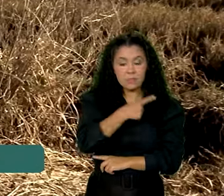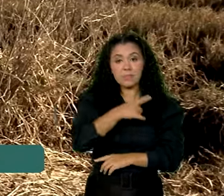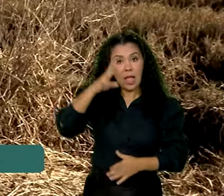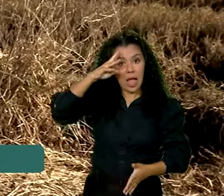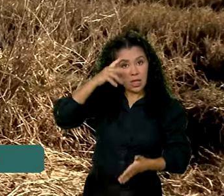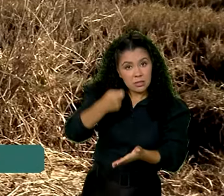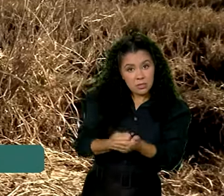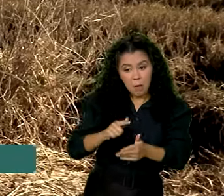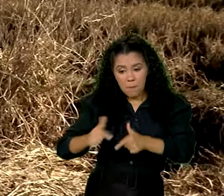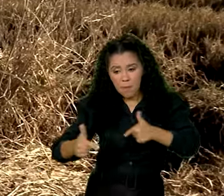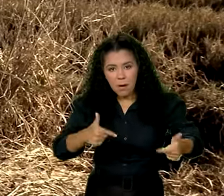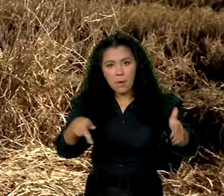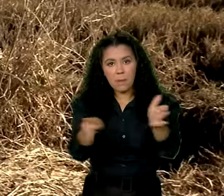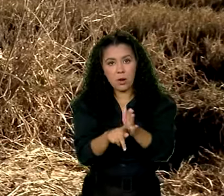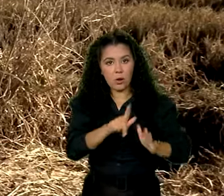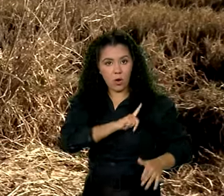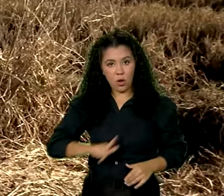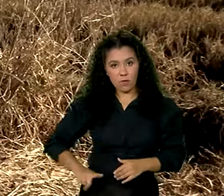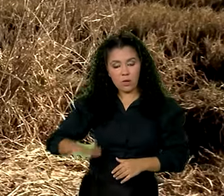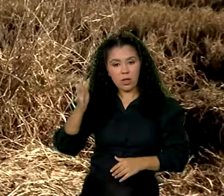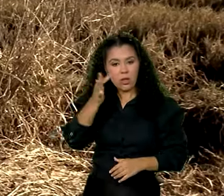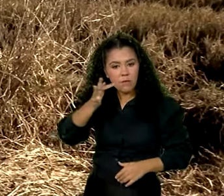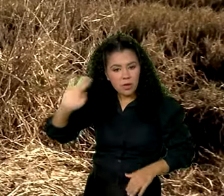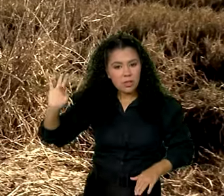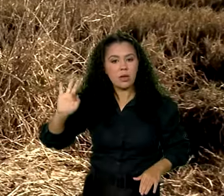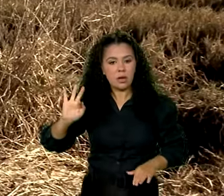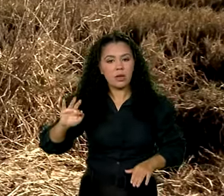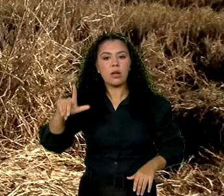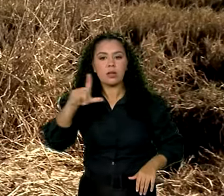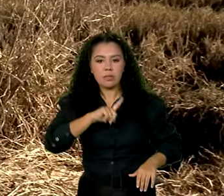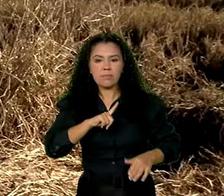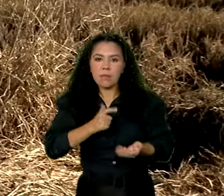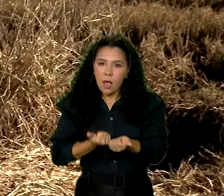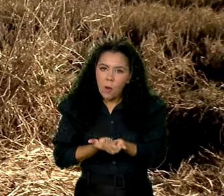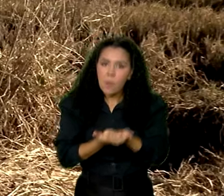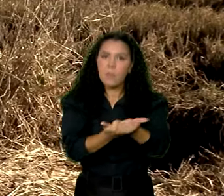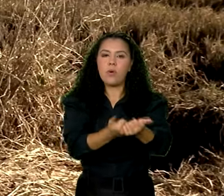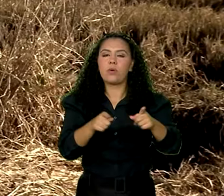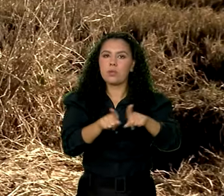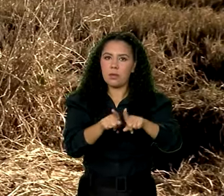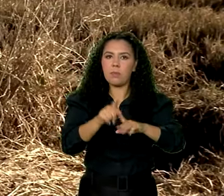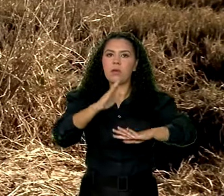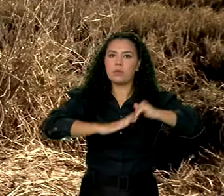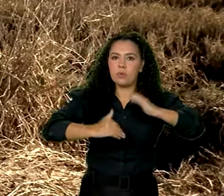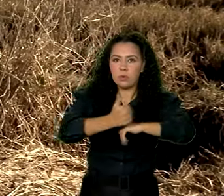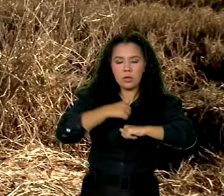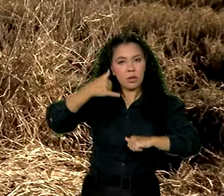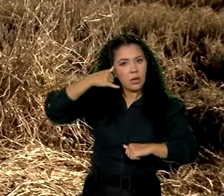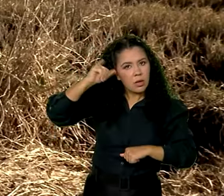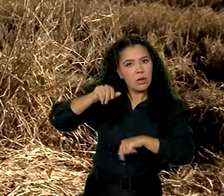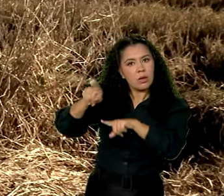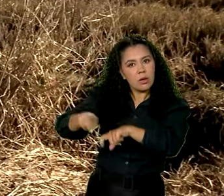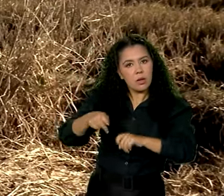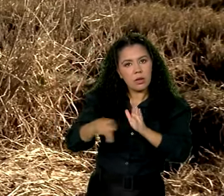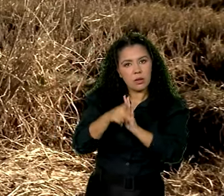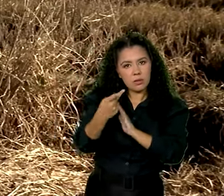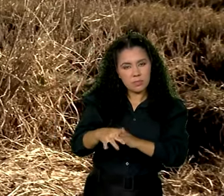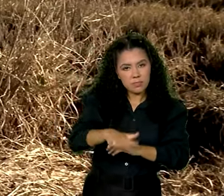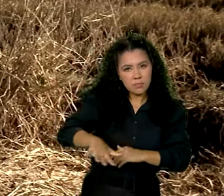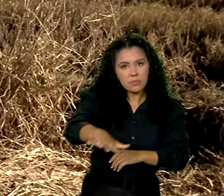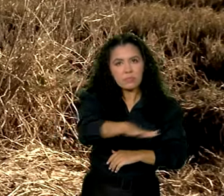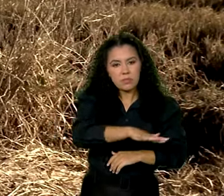governo federal também abrangem os grandes produtores rurais do estado. Um levantamento da